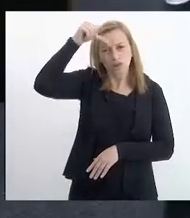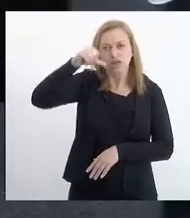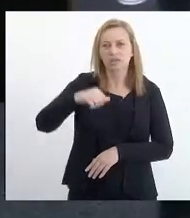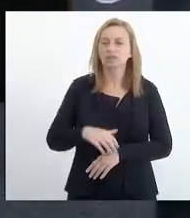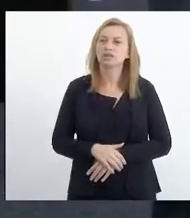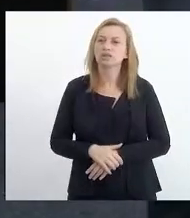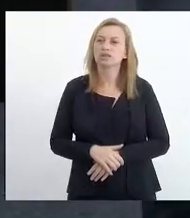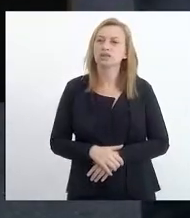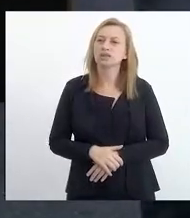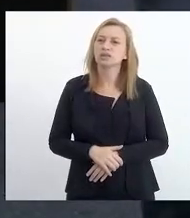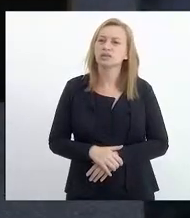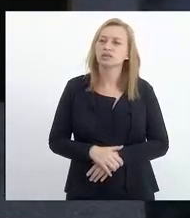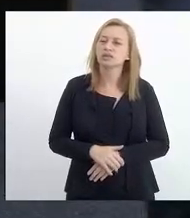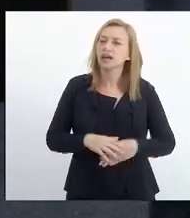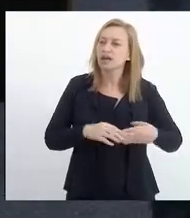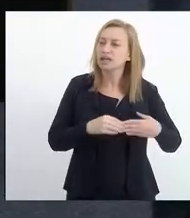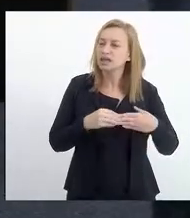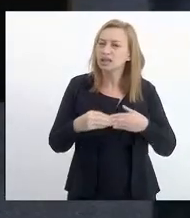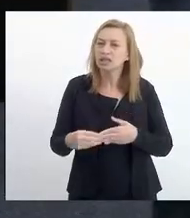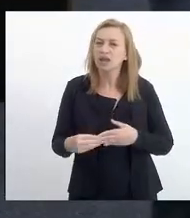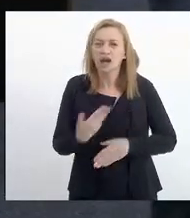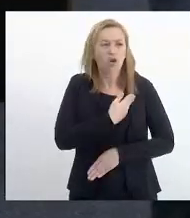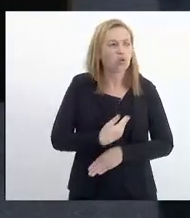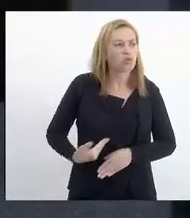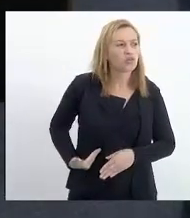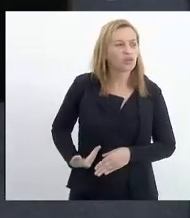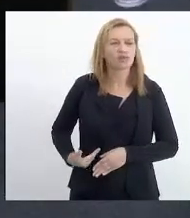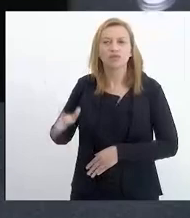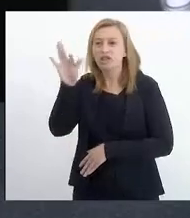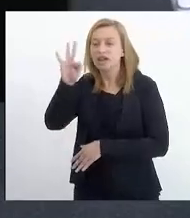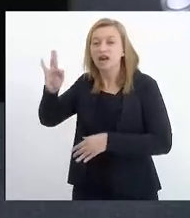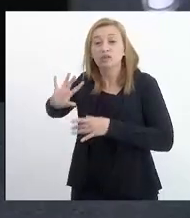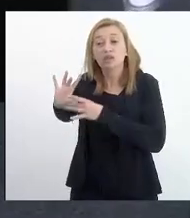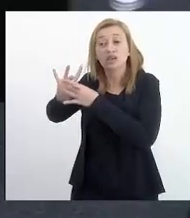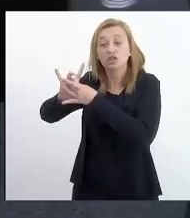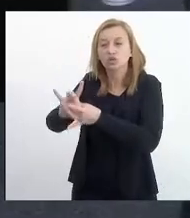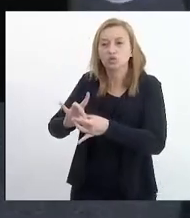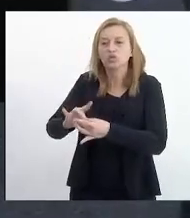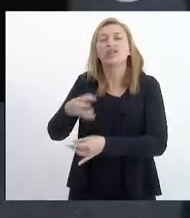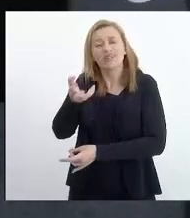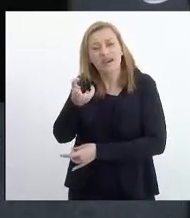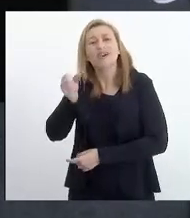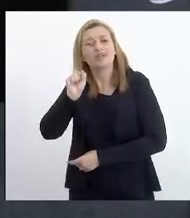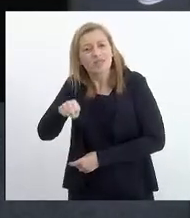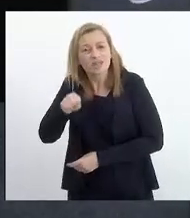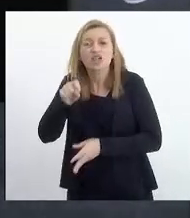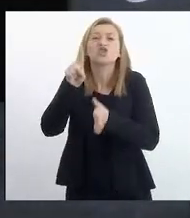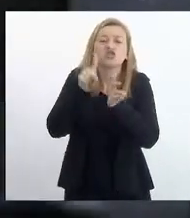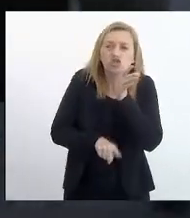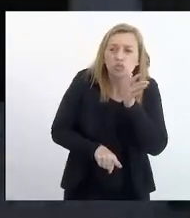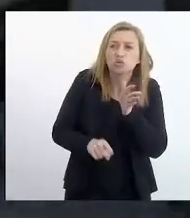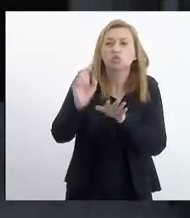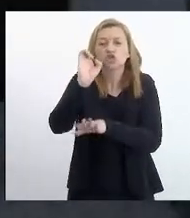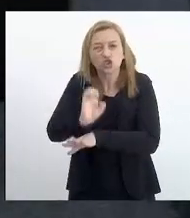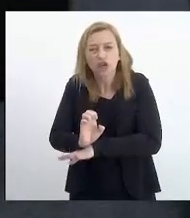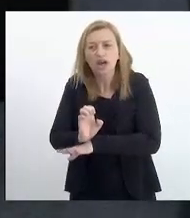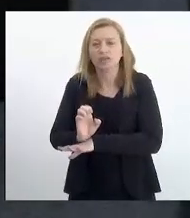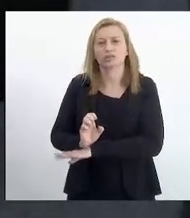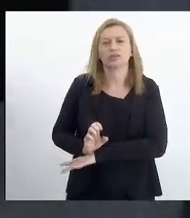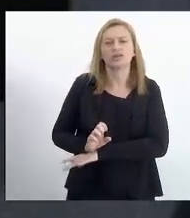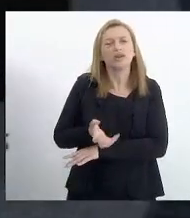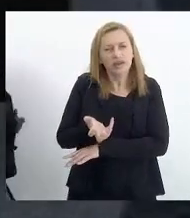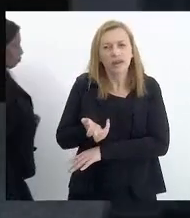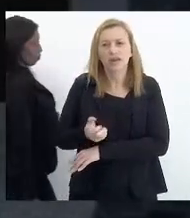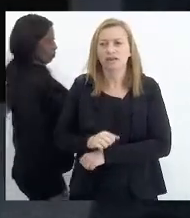está alinhado ao governo federal, ele quer sim diminuir o Estado mínimo,